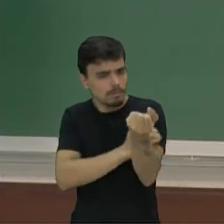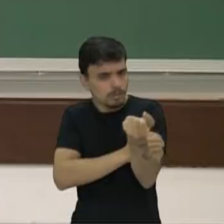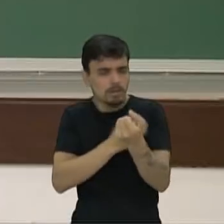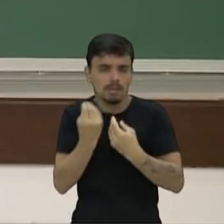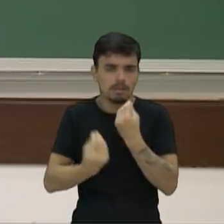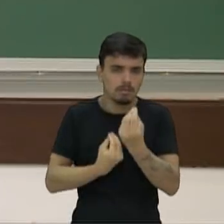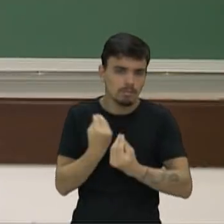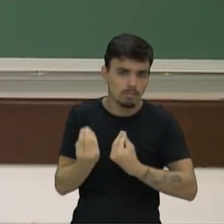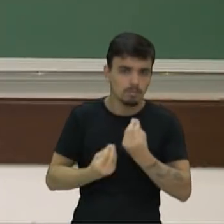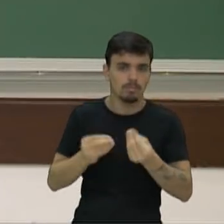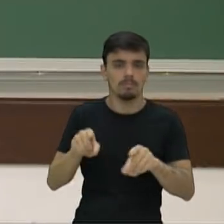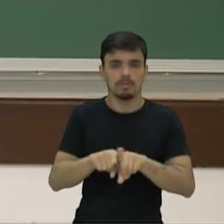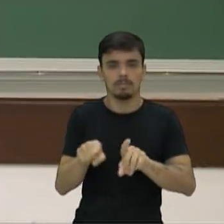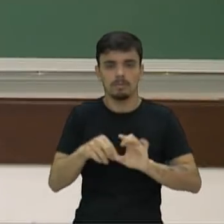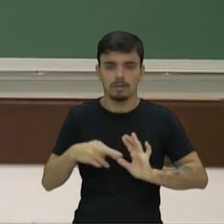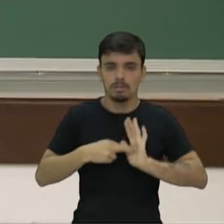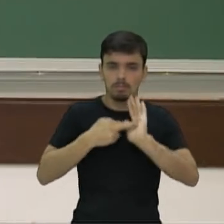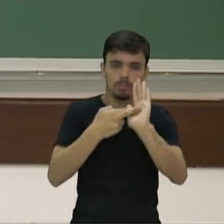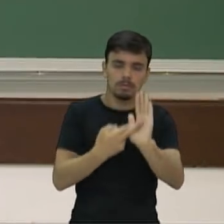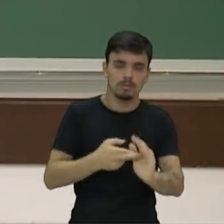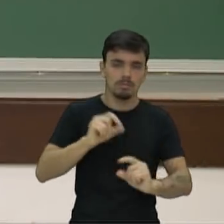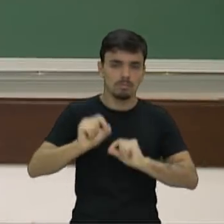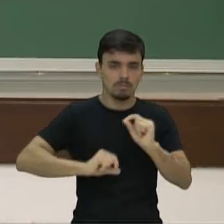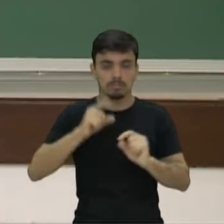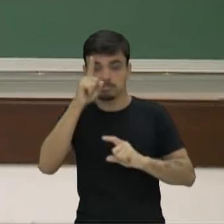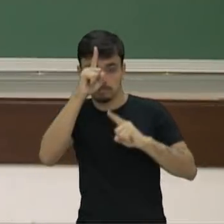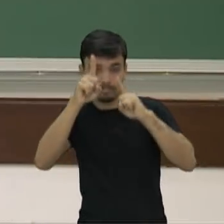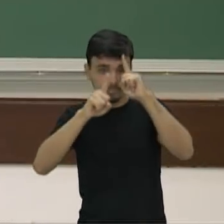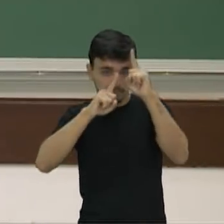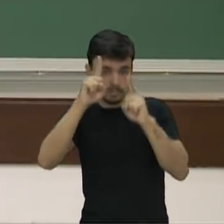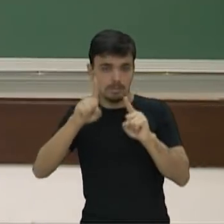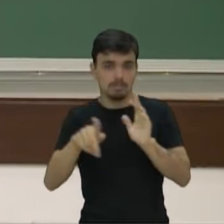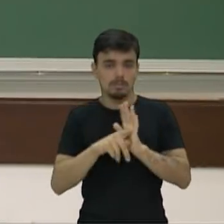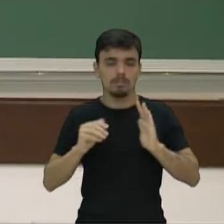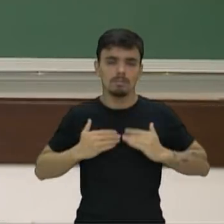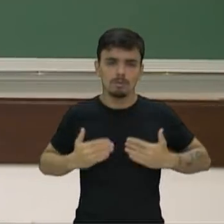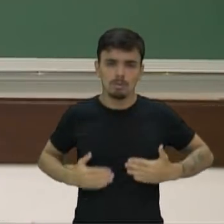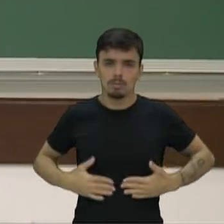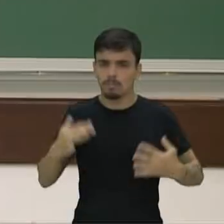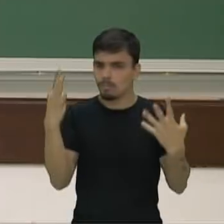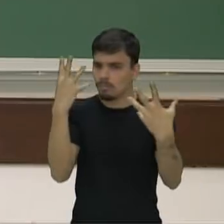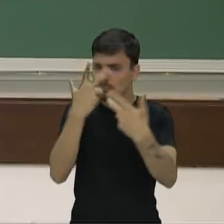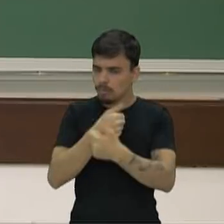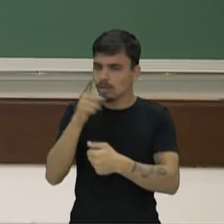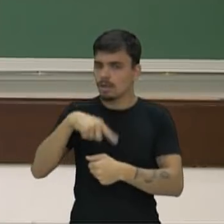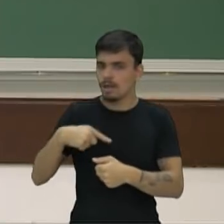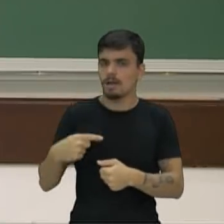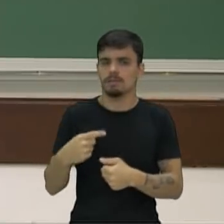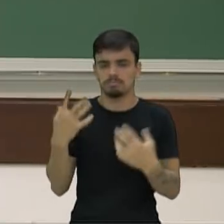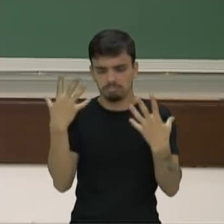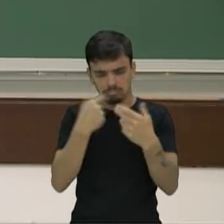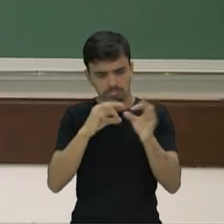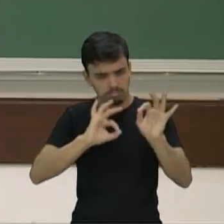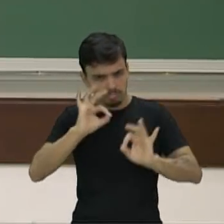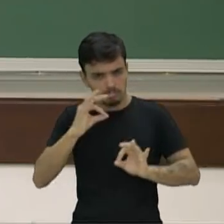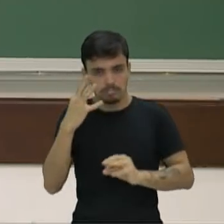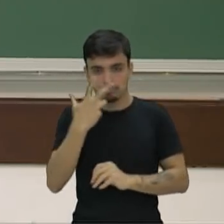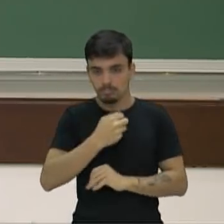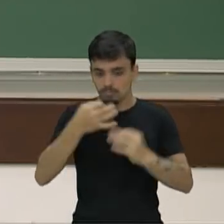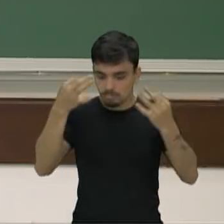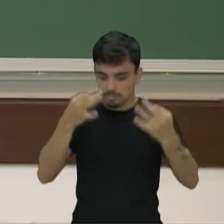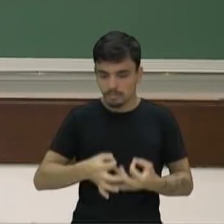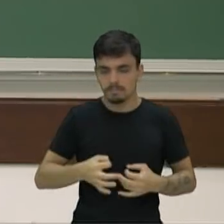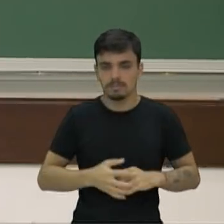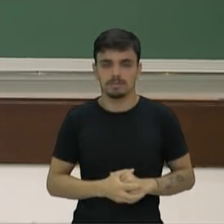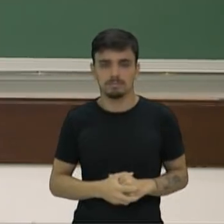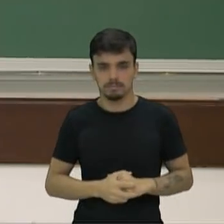quanto mais representasse uma ideia de corpo, de beleza, para eles era a beleza, as partes do corpo